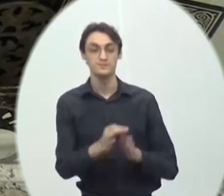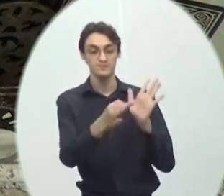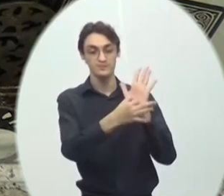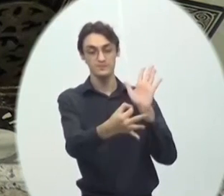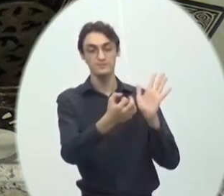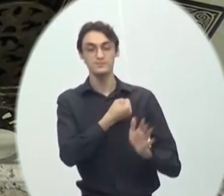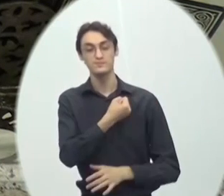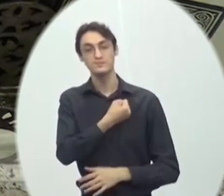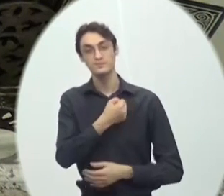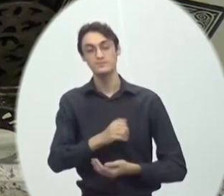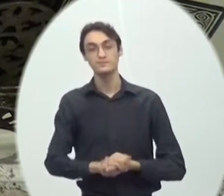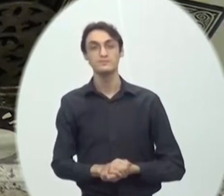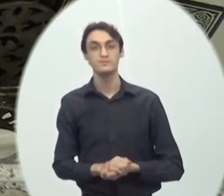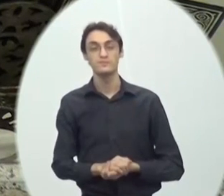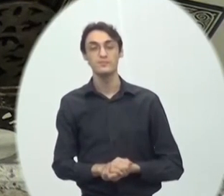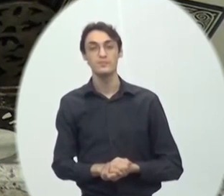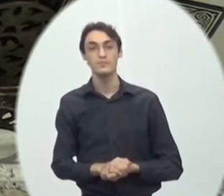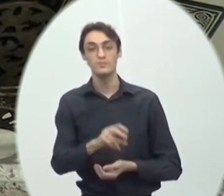Indicação número